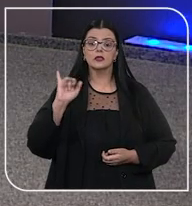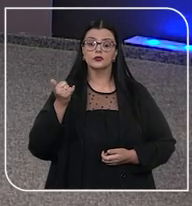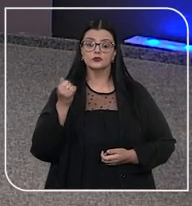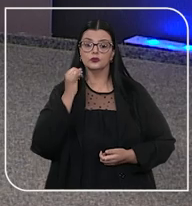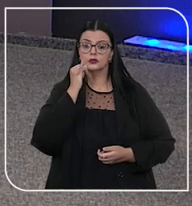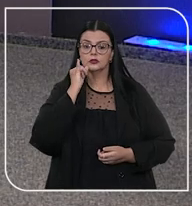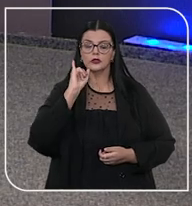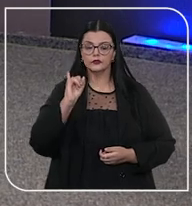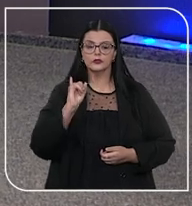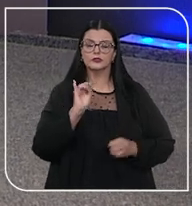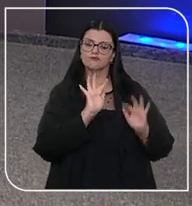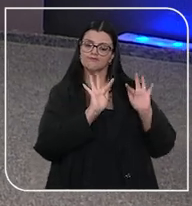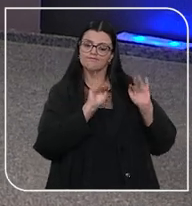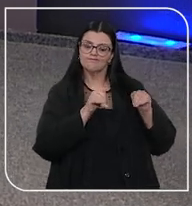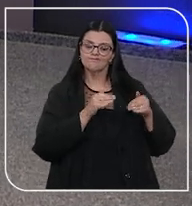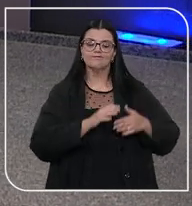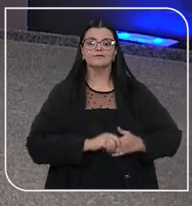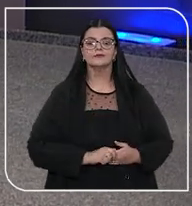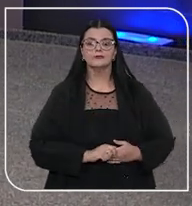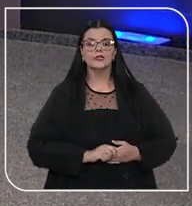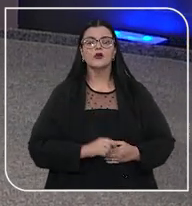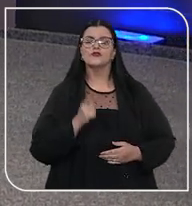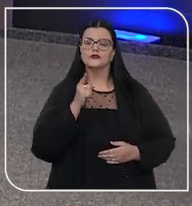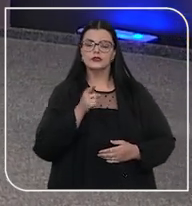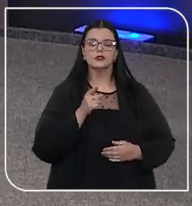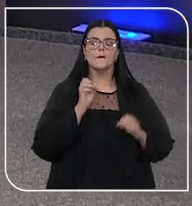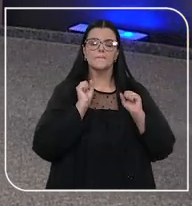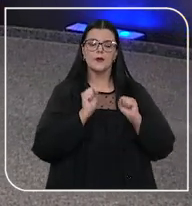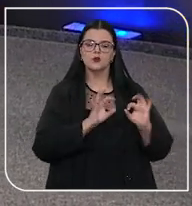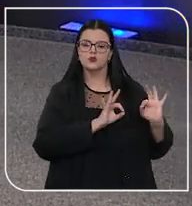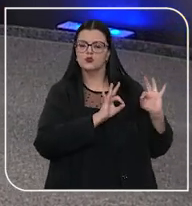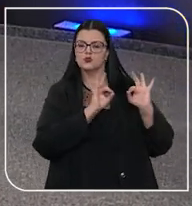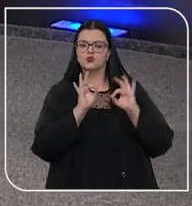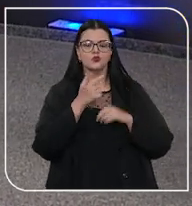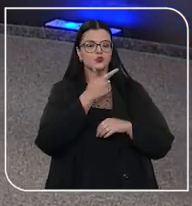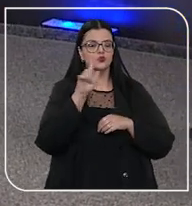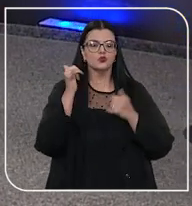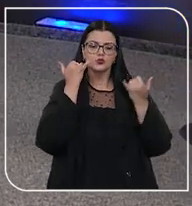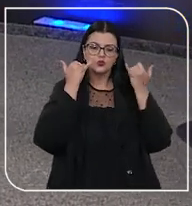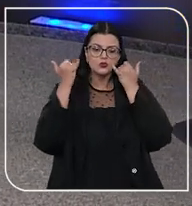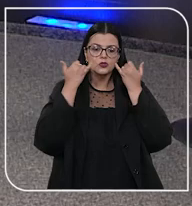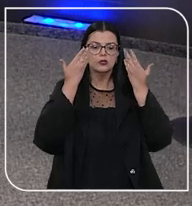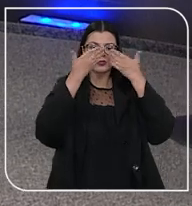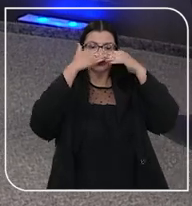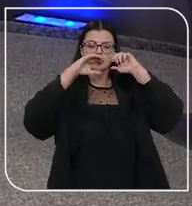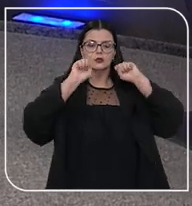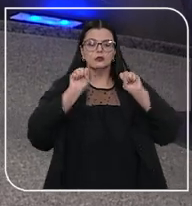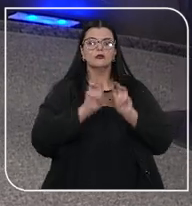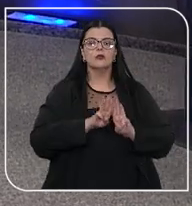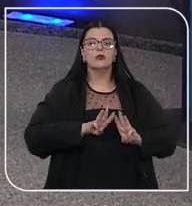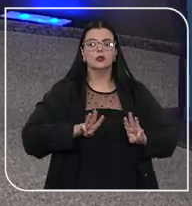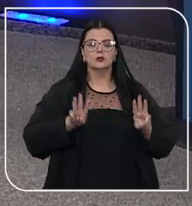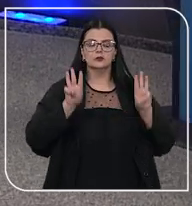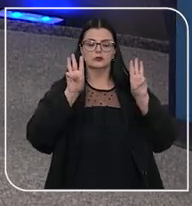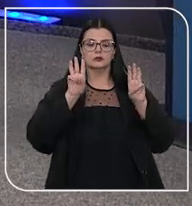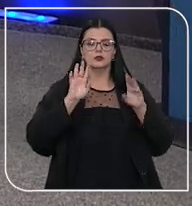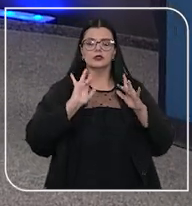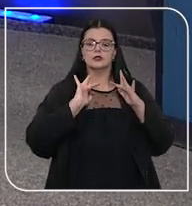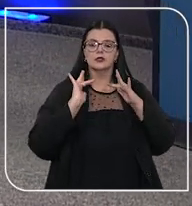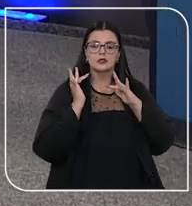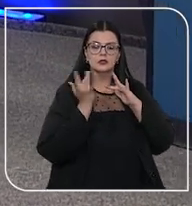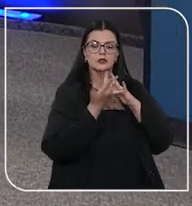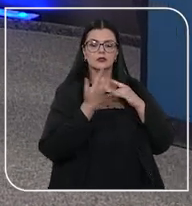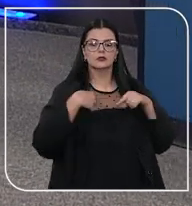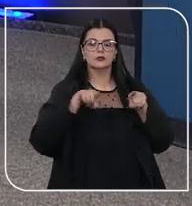O STJ Notícias está chegando ao fim, mas você pode acompanhar outras informações do tribunal no site oficial,